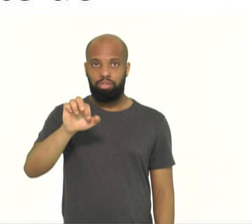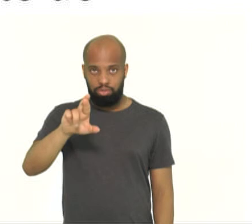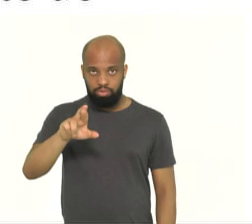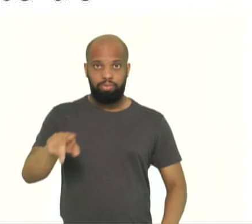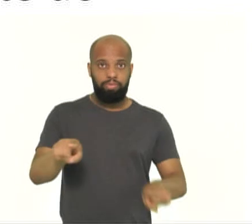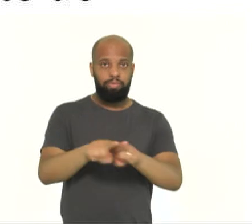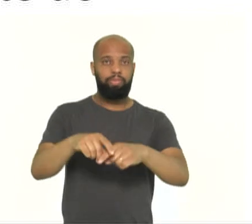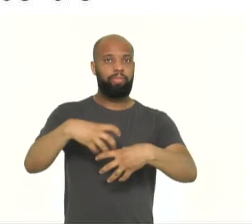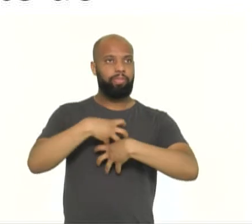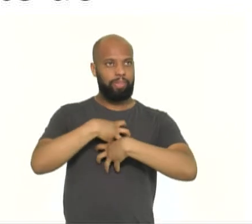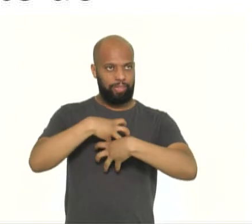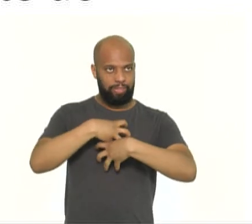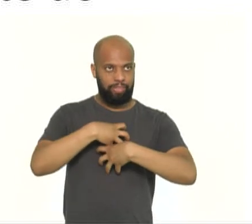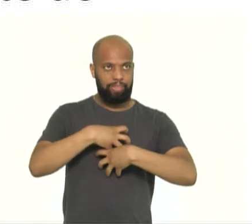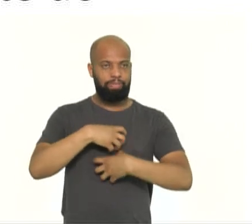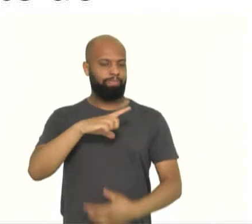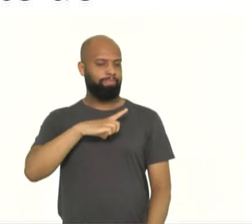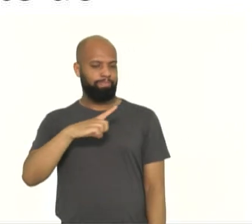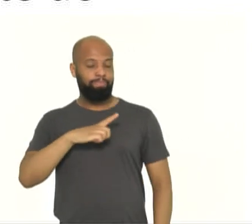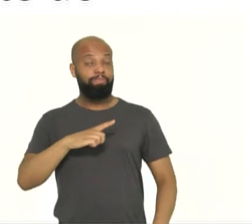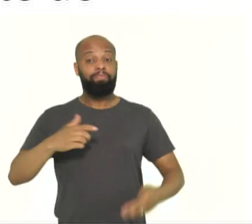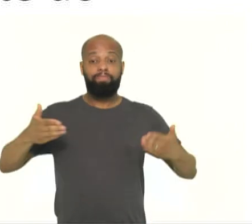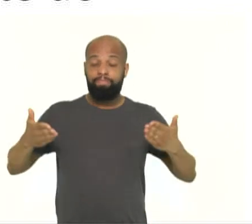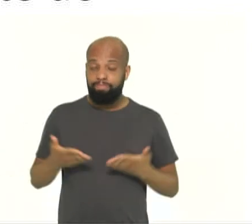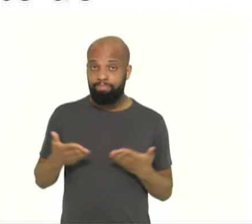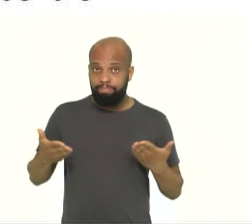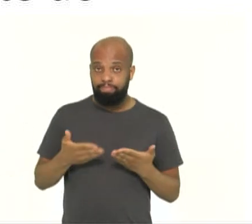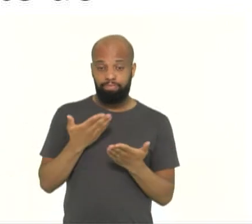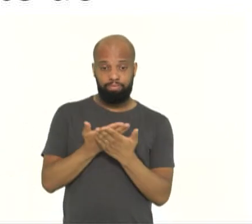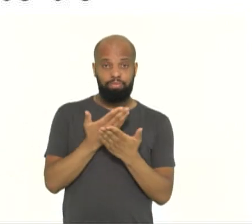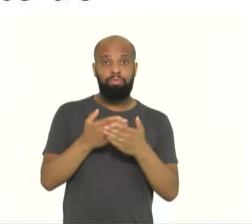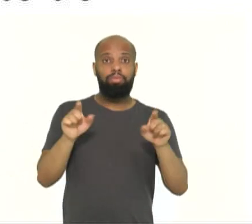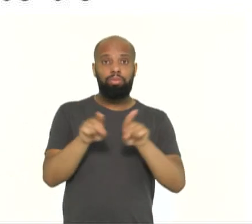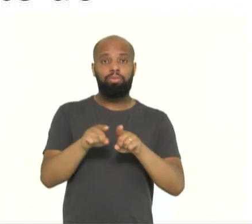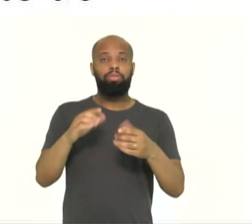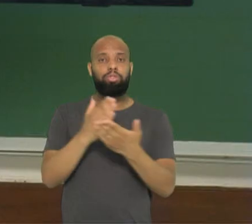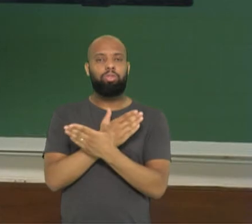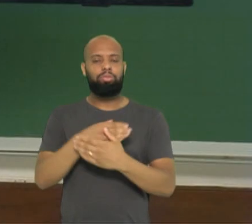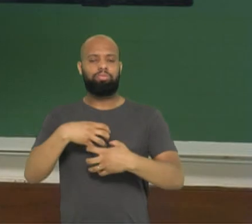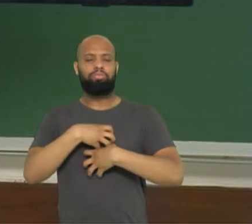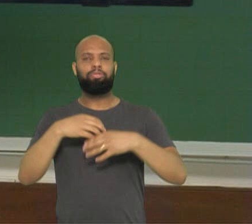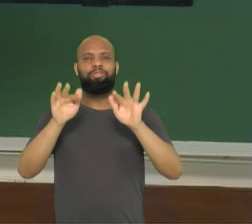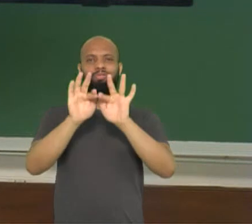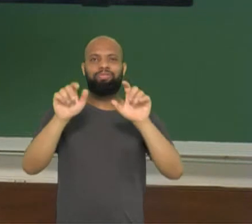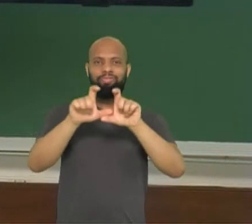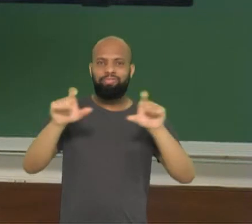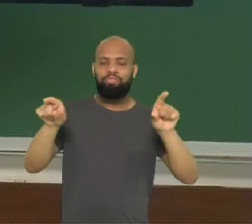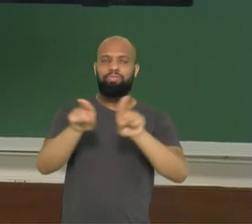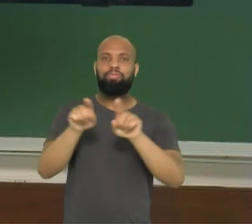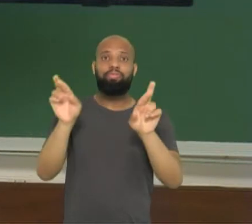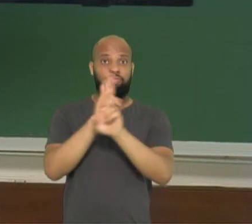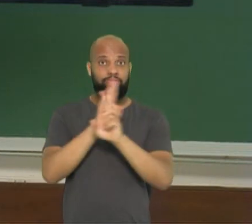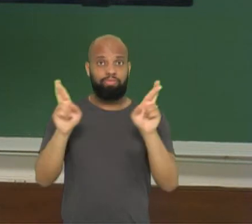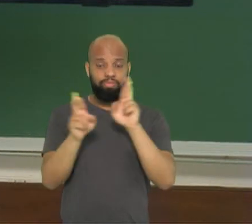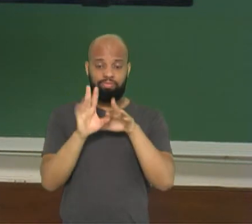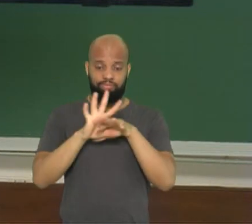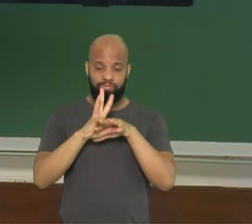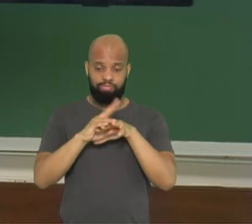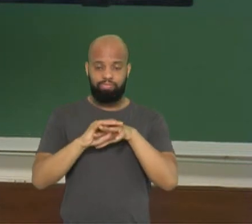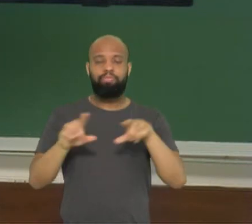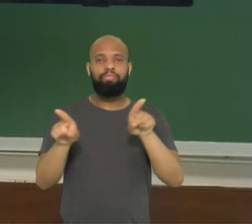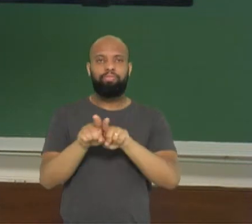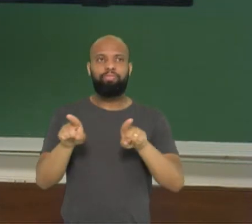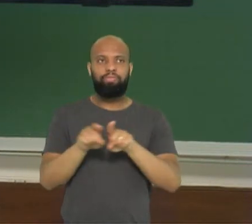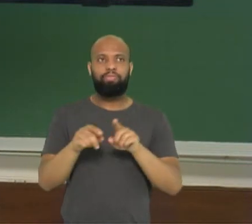sentir no presente. E vimos algumas expressões, esses sintomas relacionados às doenças, né? Relacionados